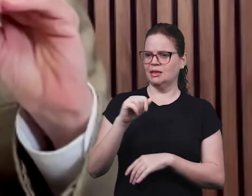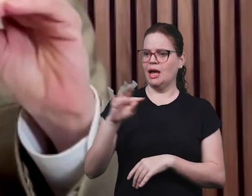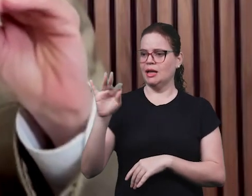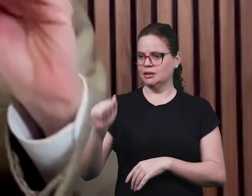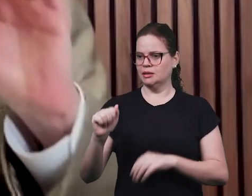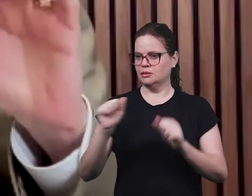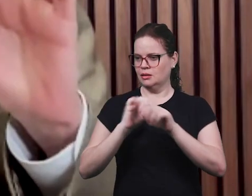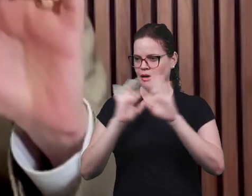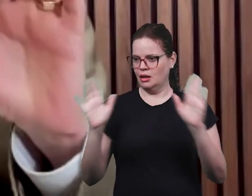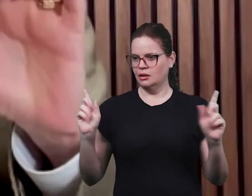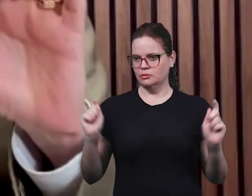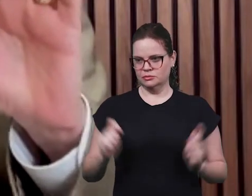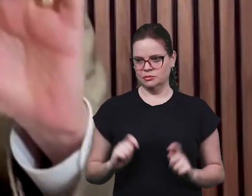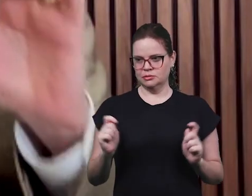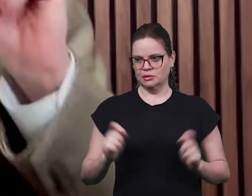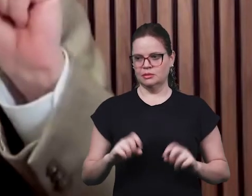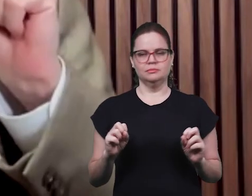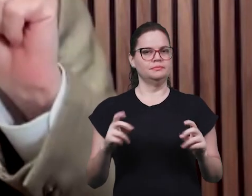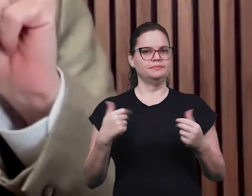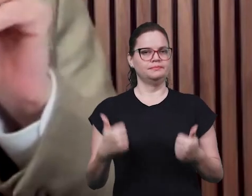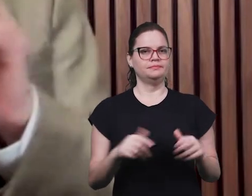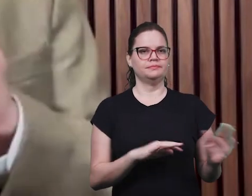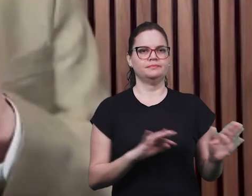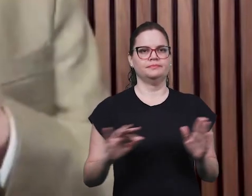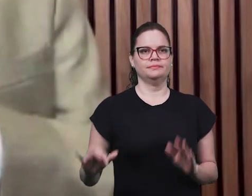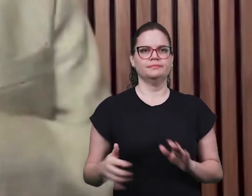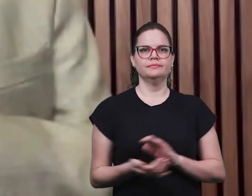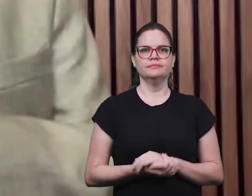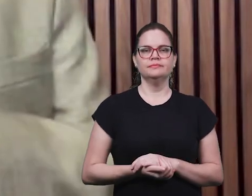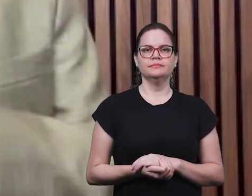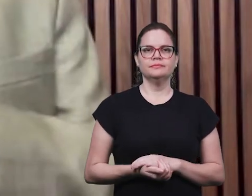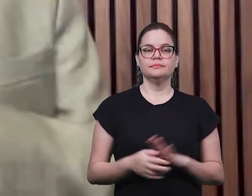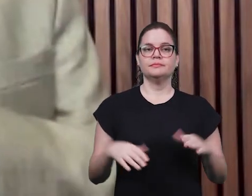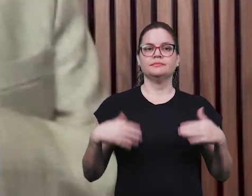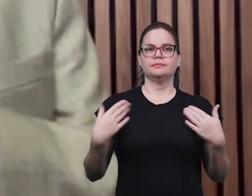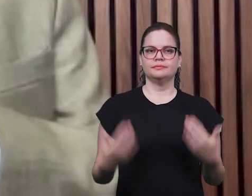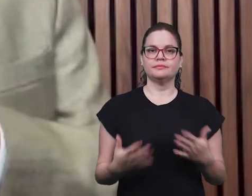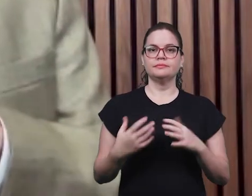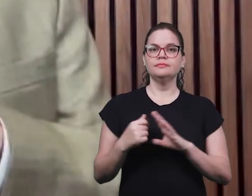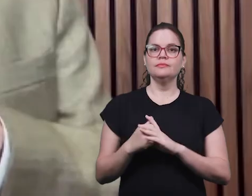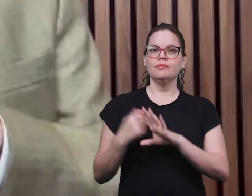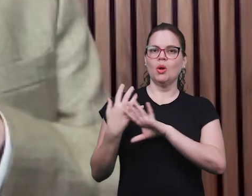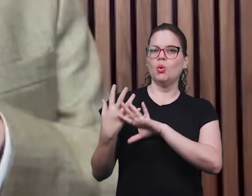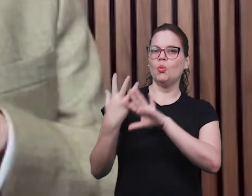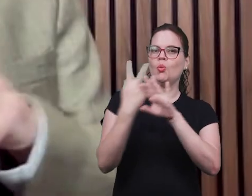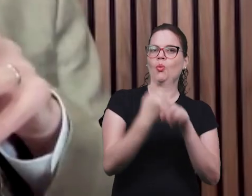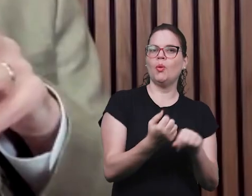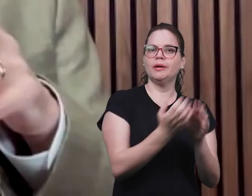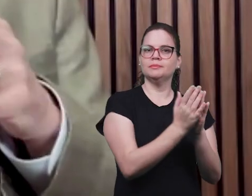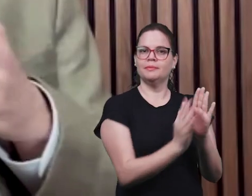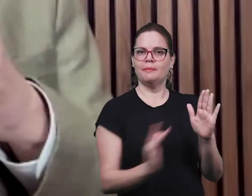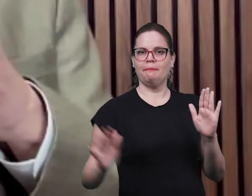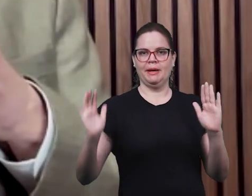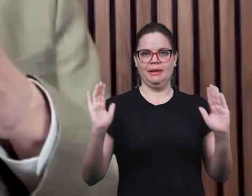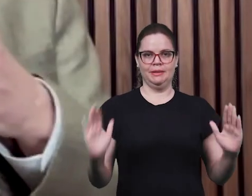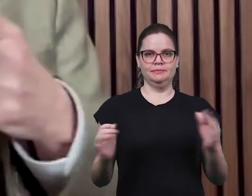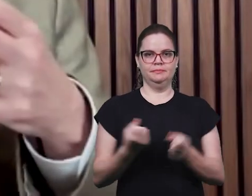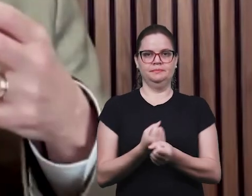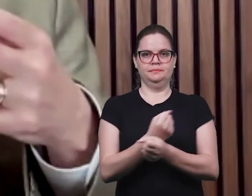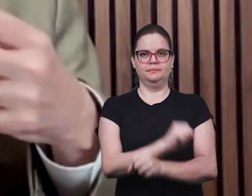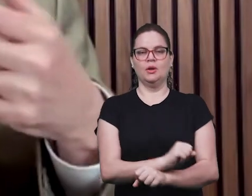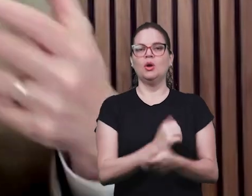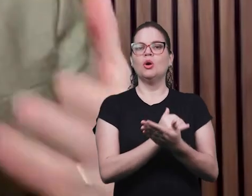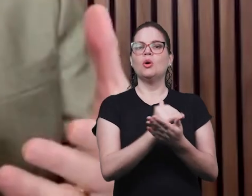para o esclarecimento dos irmãos, tá bom? Perfeitamente. Então, a contagem do cativeiro, nós podemos dizer, é